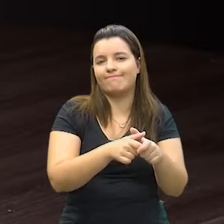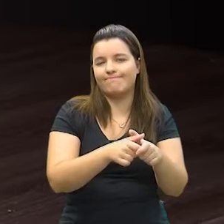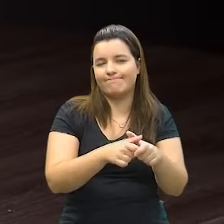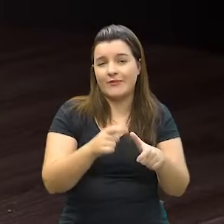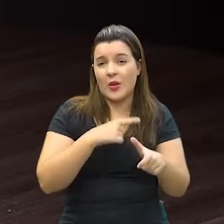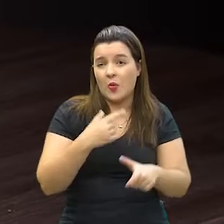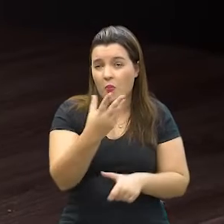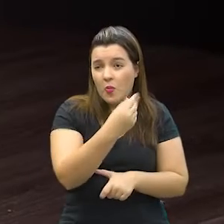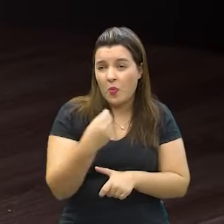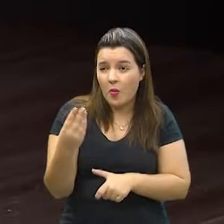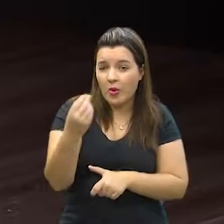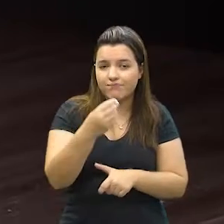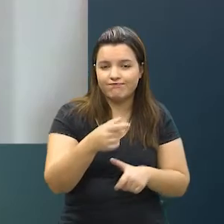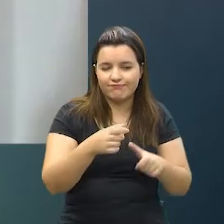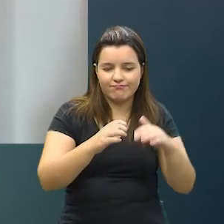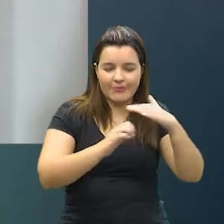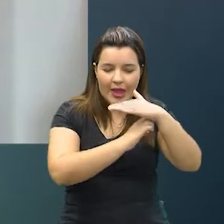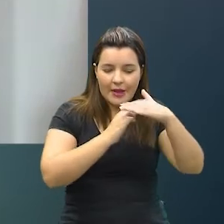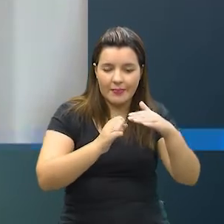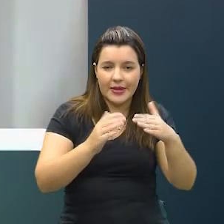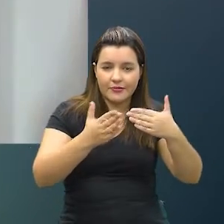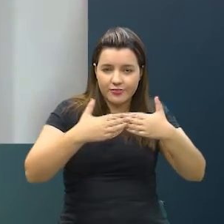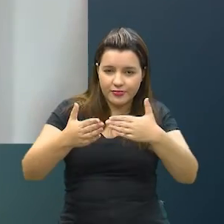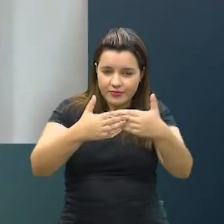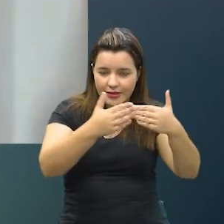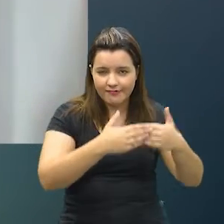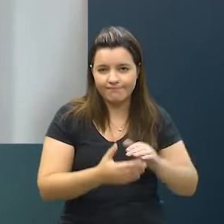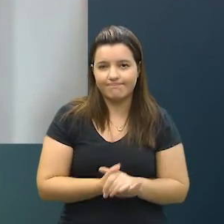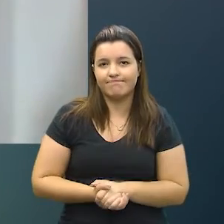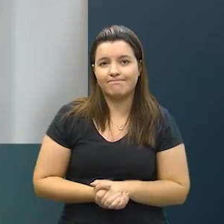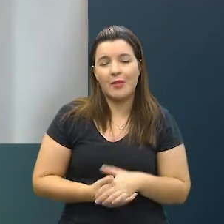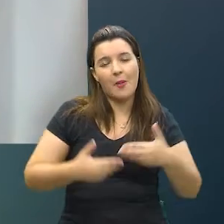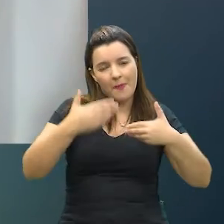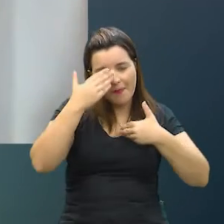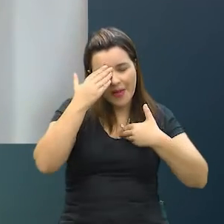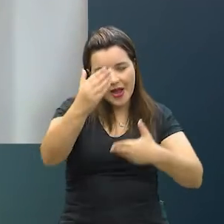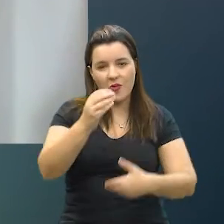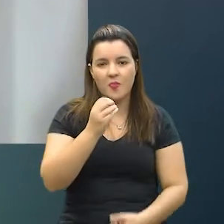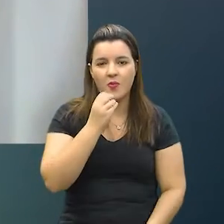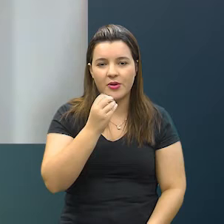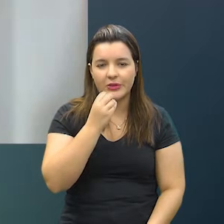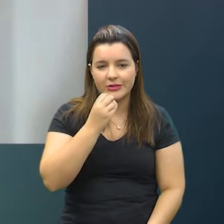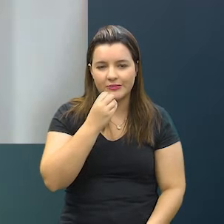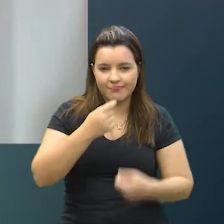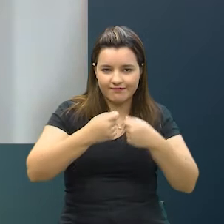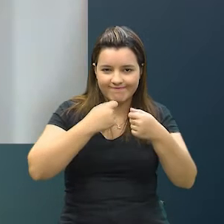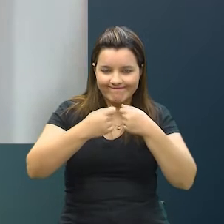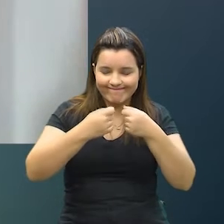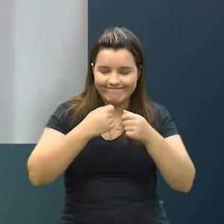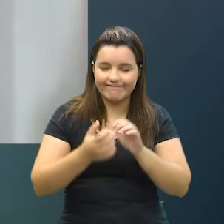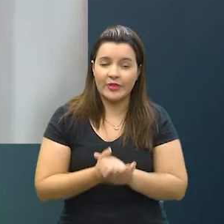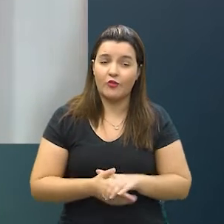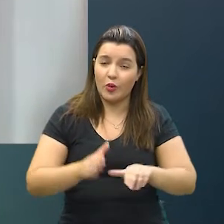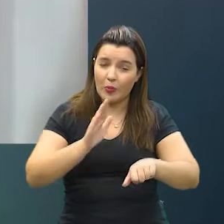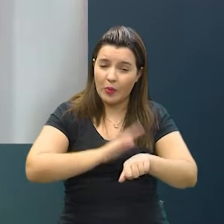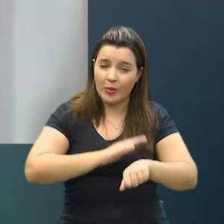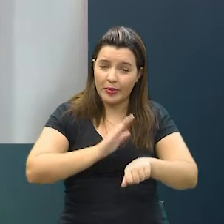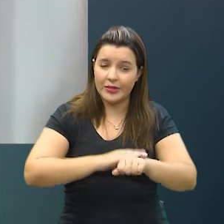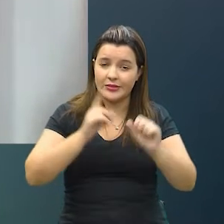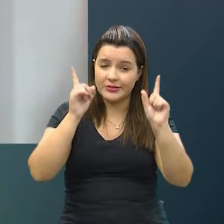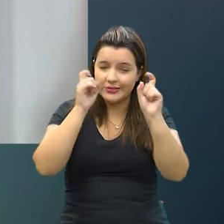tantas empresas fechadas. Obrigado pela oportunidade. Realmente, assim, é um momento bastante